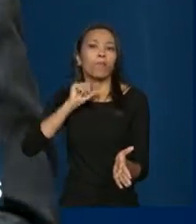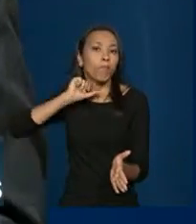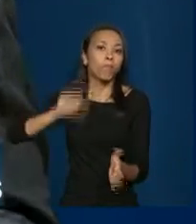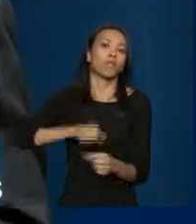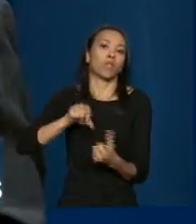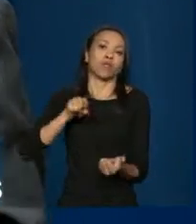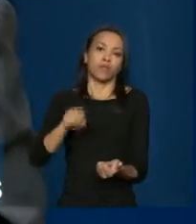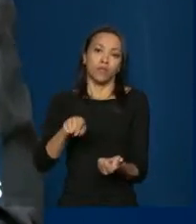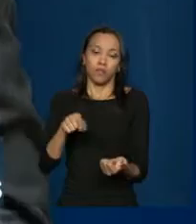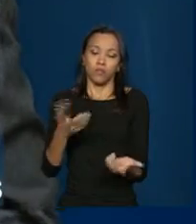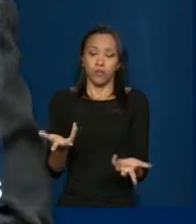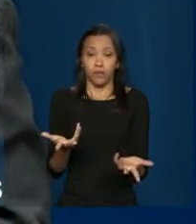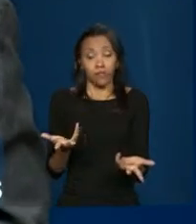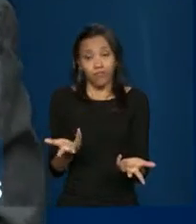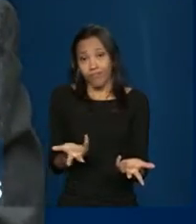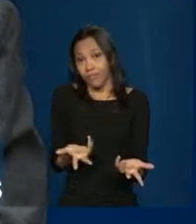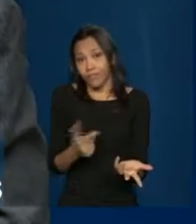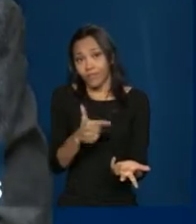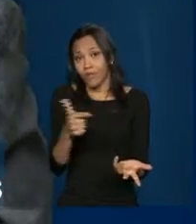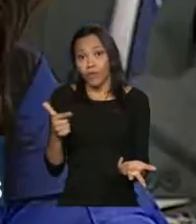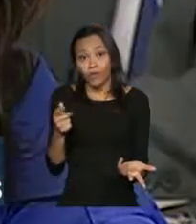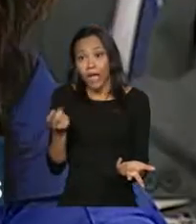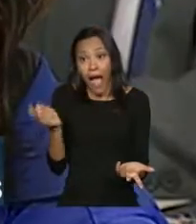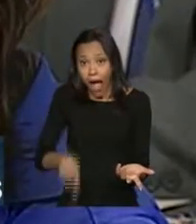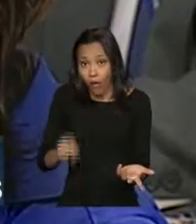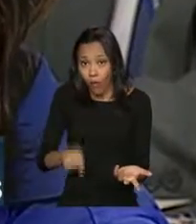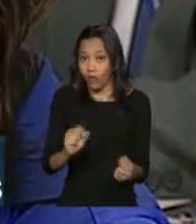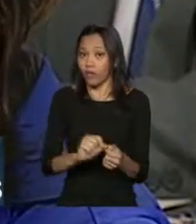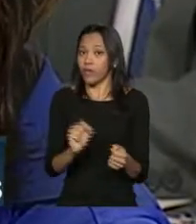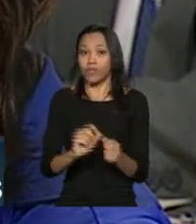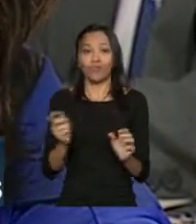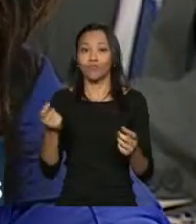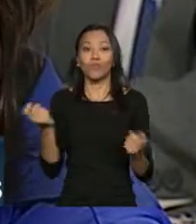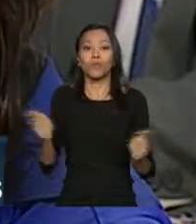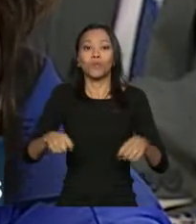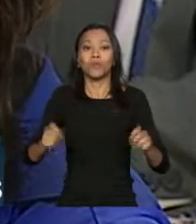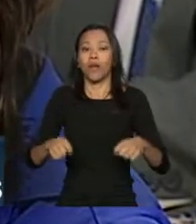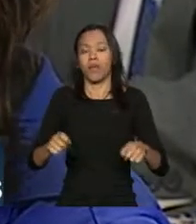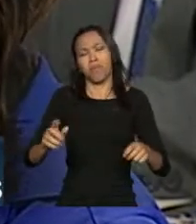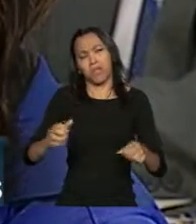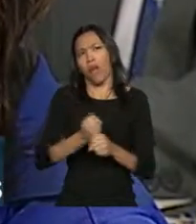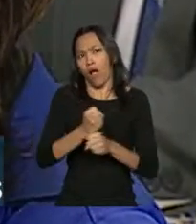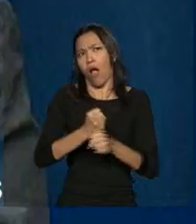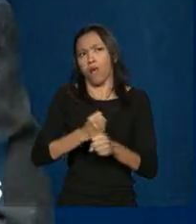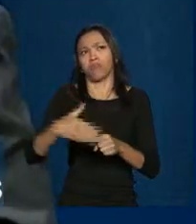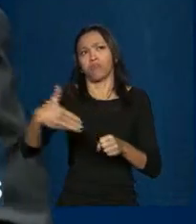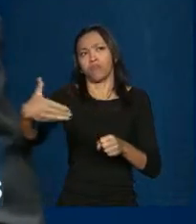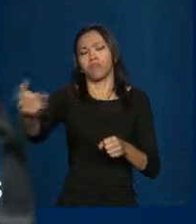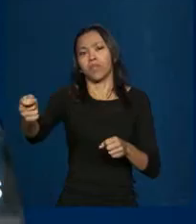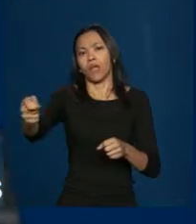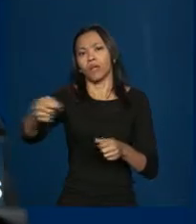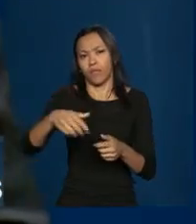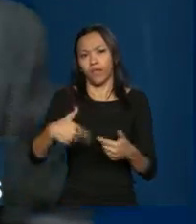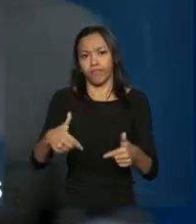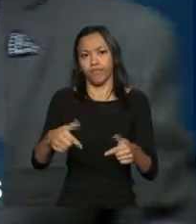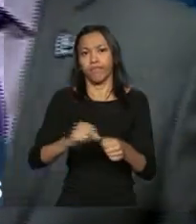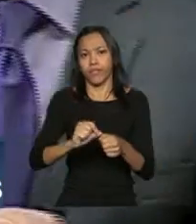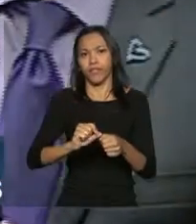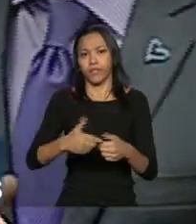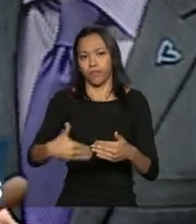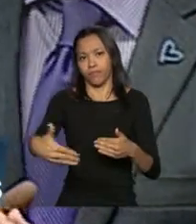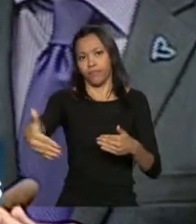Então, talvez não dê para fazer isso agora, mas com o passo dos anos, possivelmente sim. Ok.